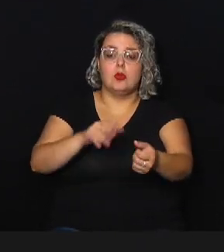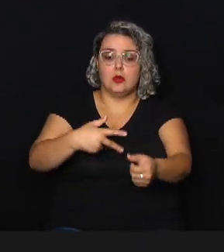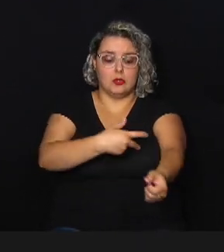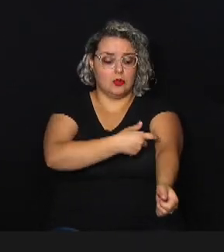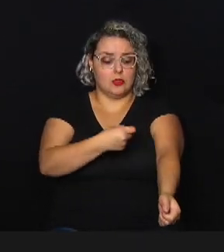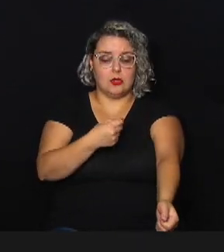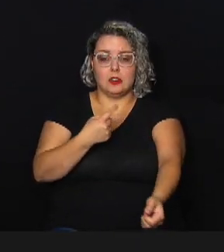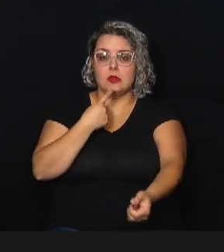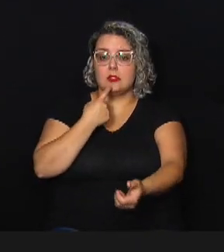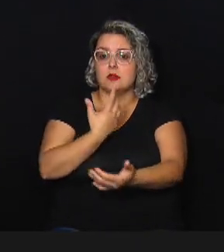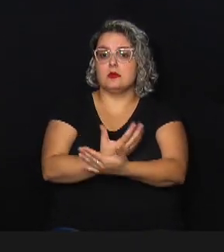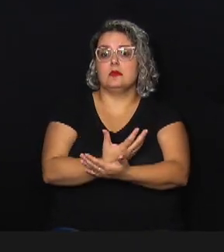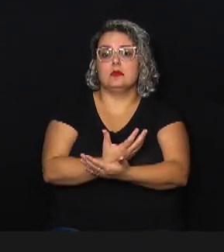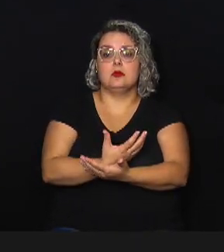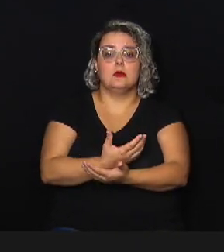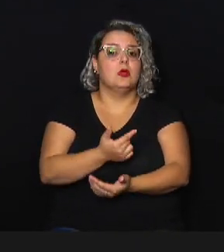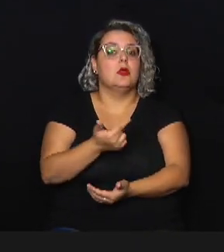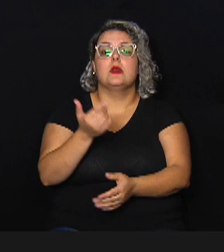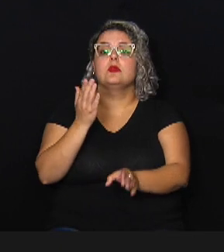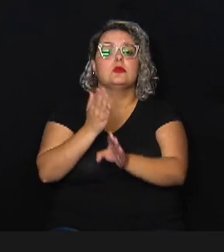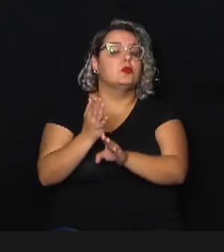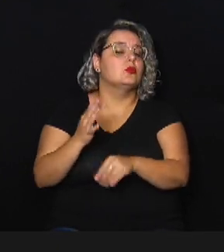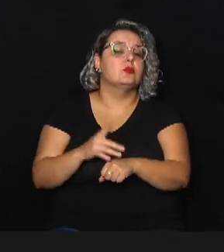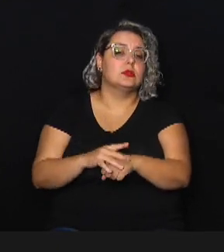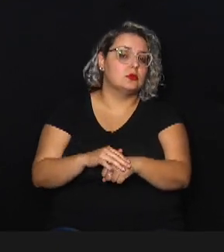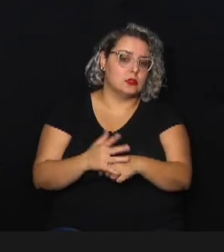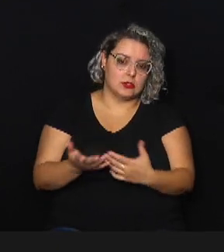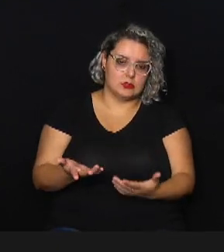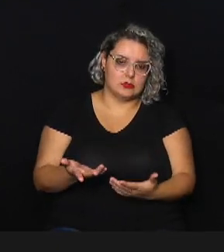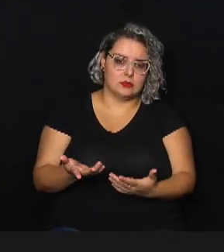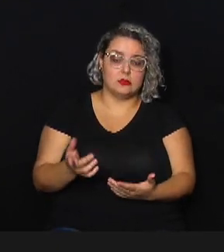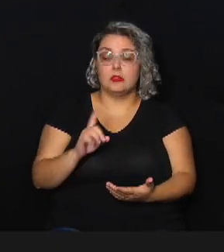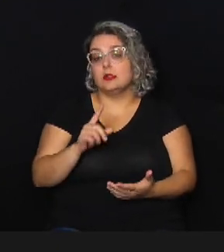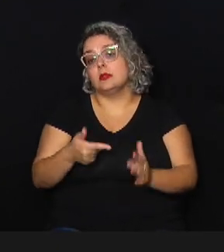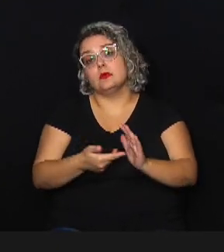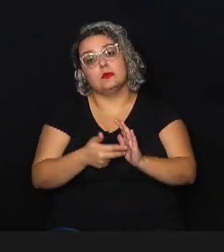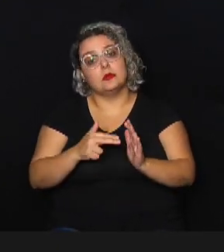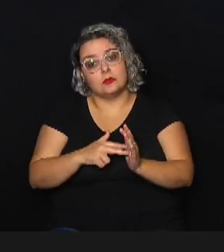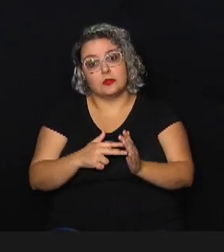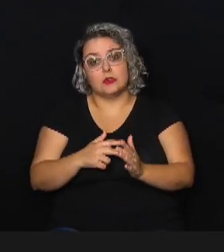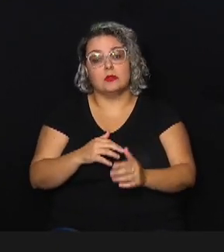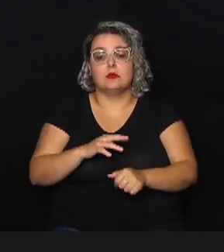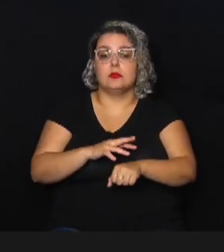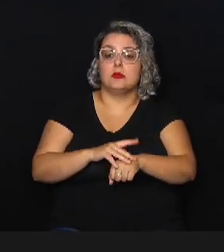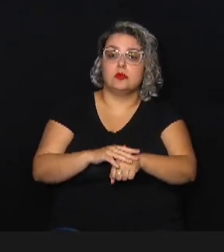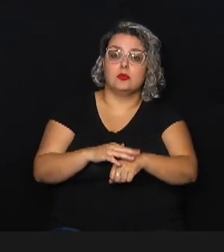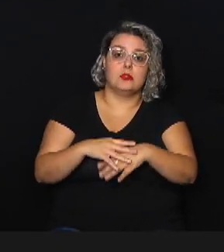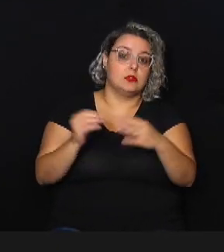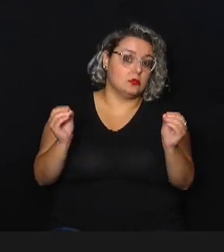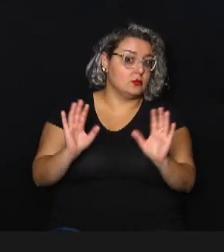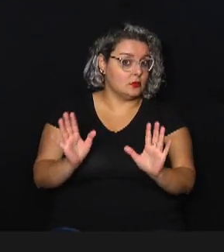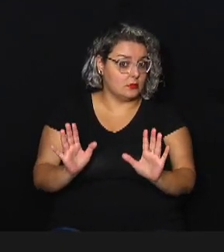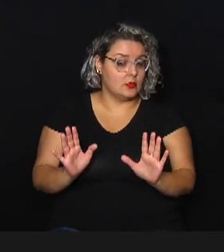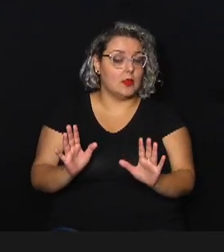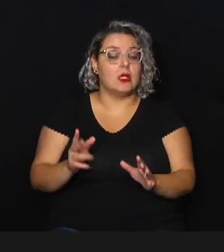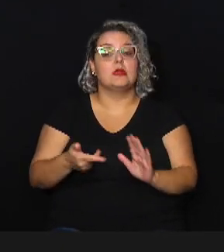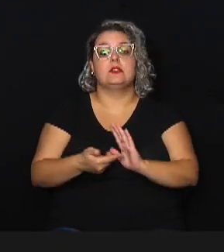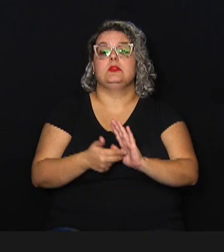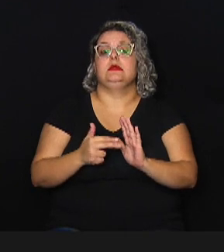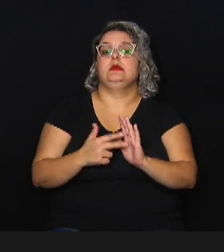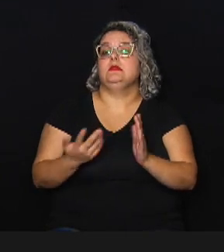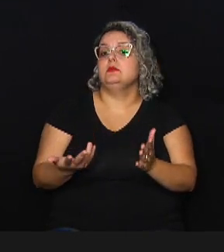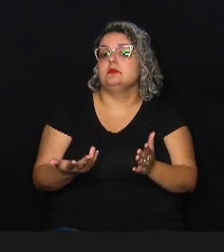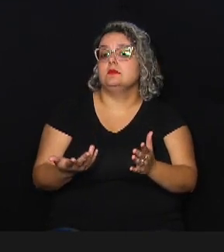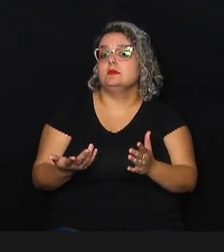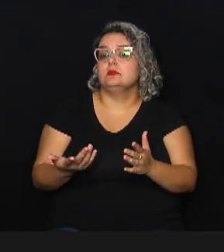medula óssea e não encontra mais doença lá. Isso não quer dizer que a doença está curada, tá? Mas isso quer dizer que a doença